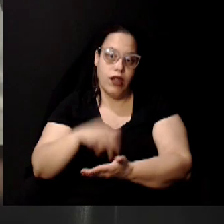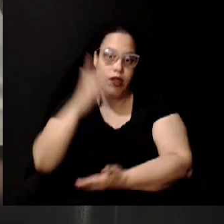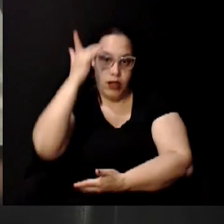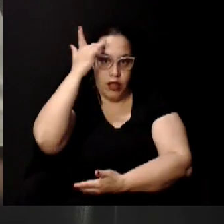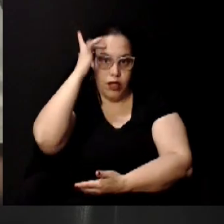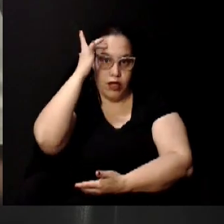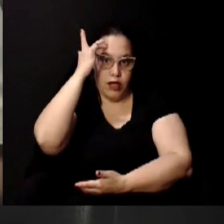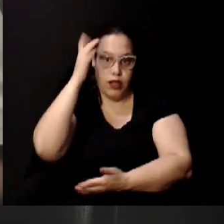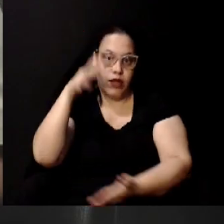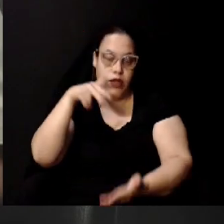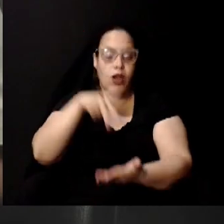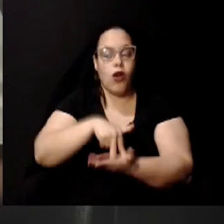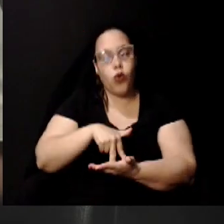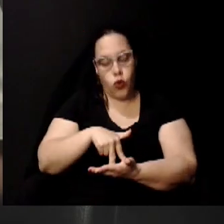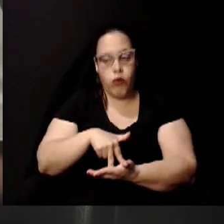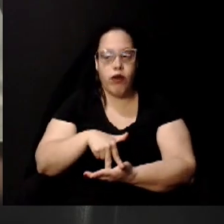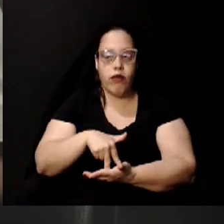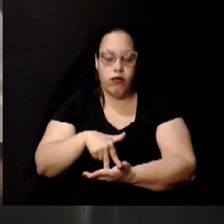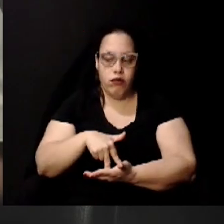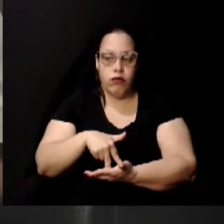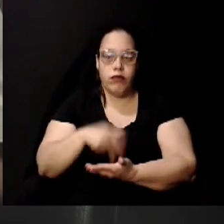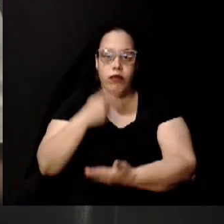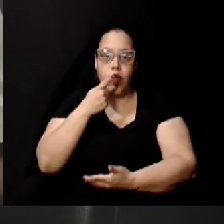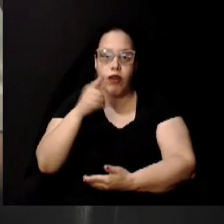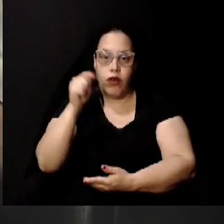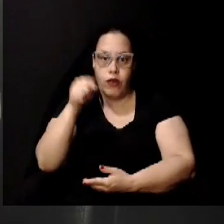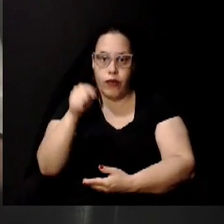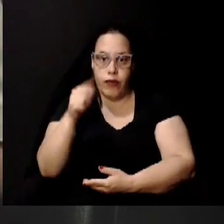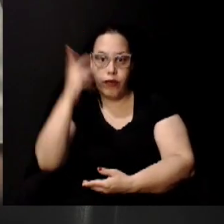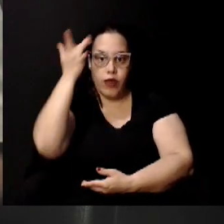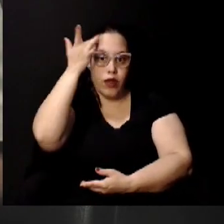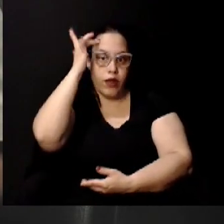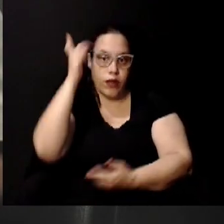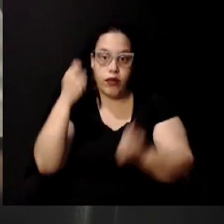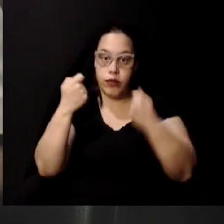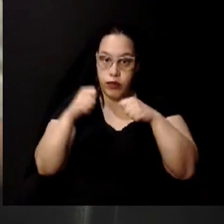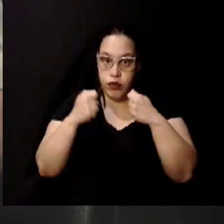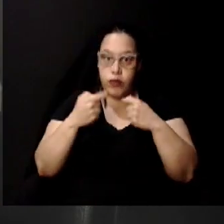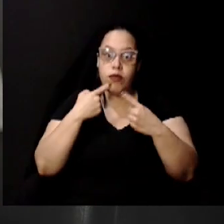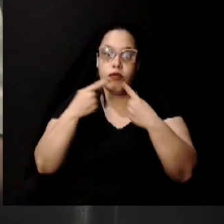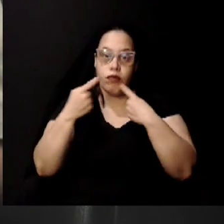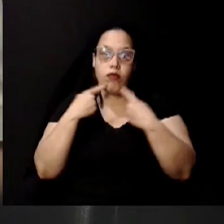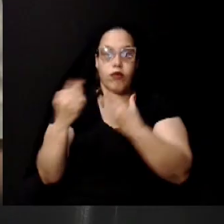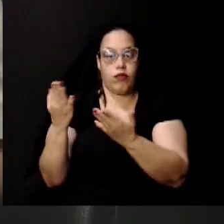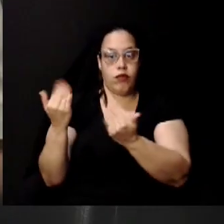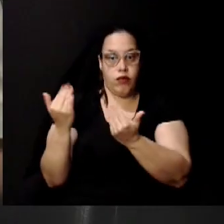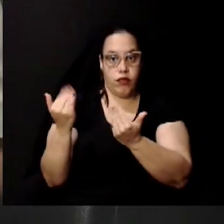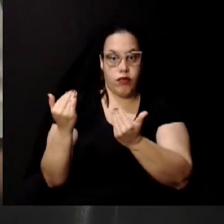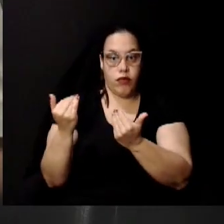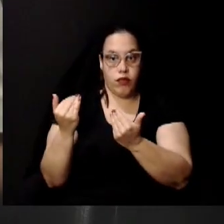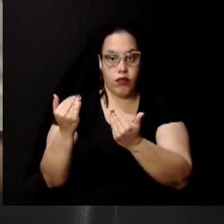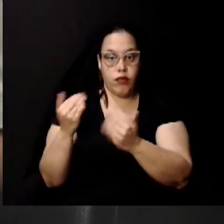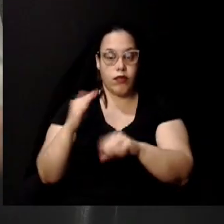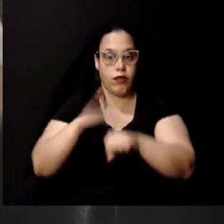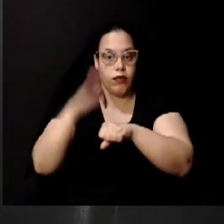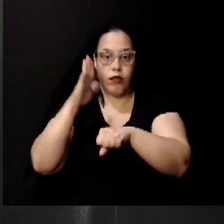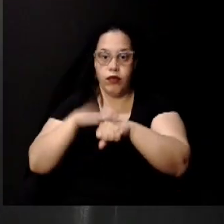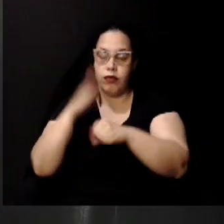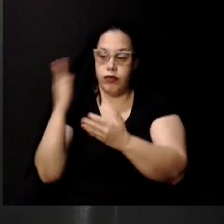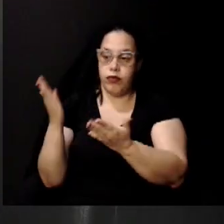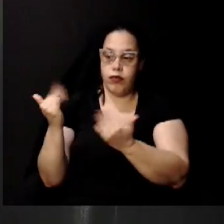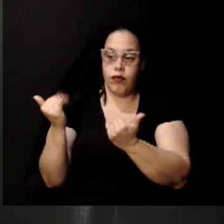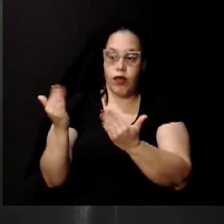essa posição. Então, dizer aqui, olha, eu acho que a gente precisa dialogar com a juventude, para cada vez mais a juventude